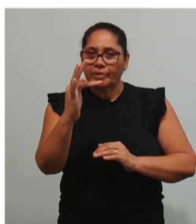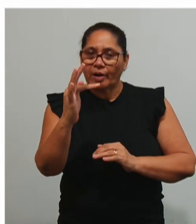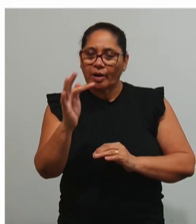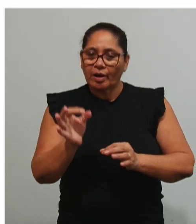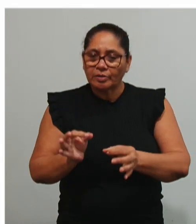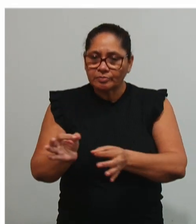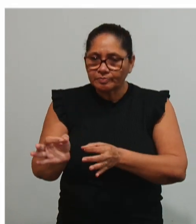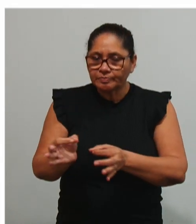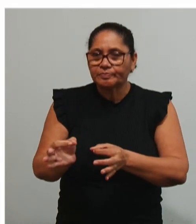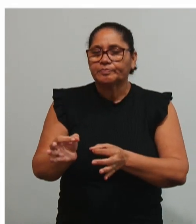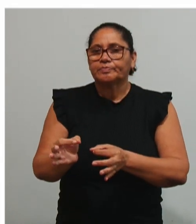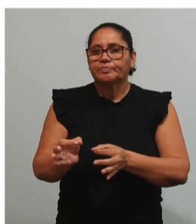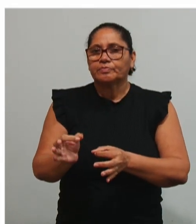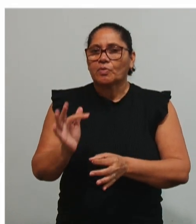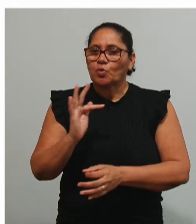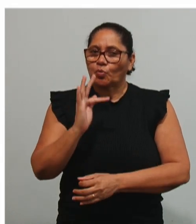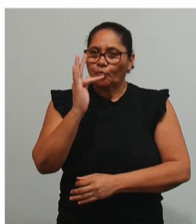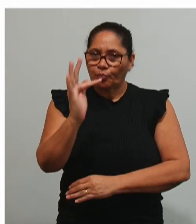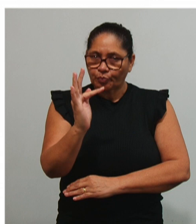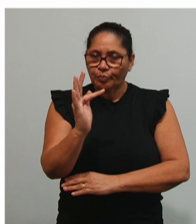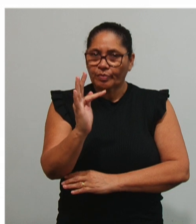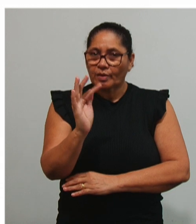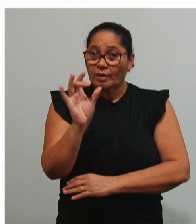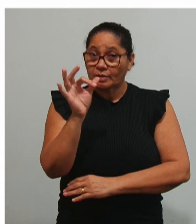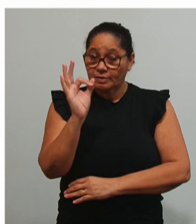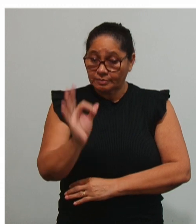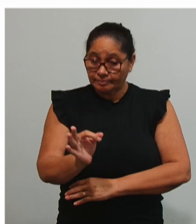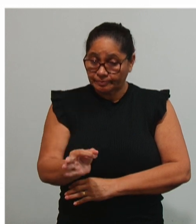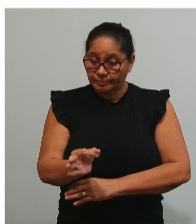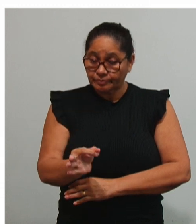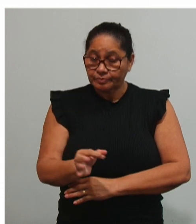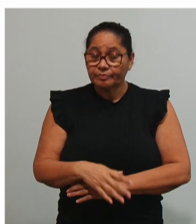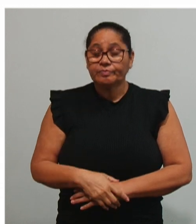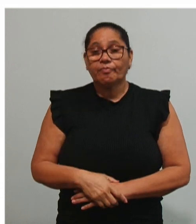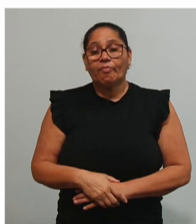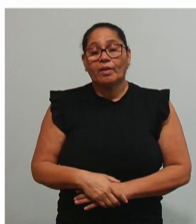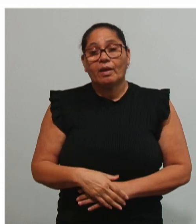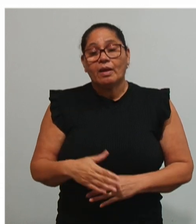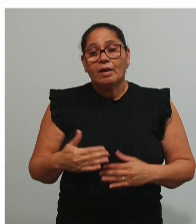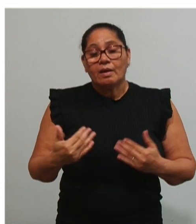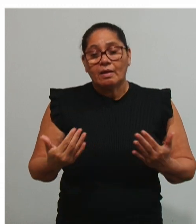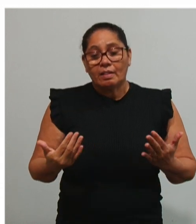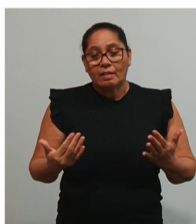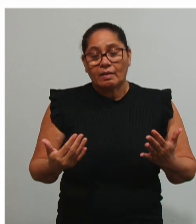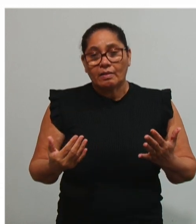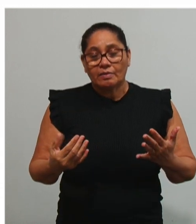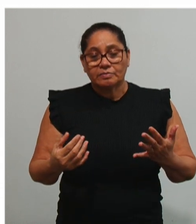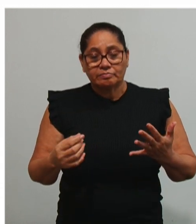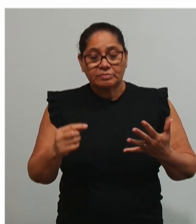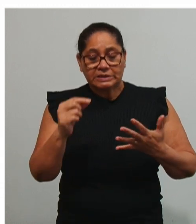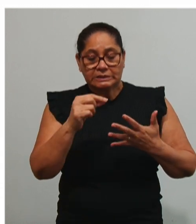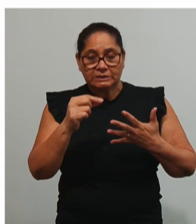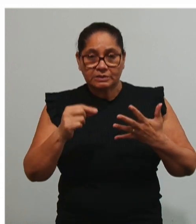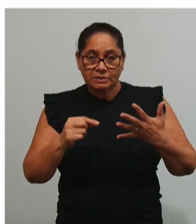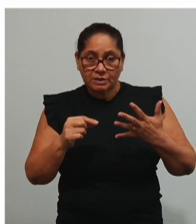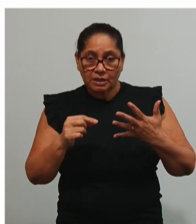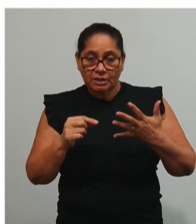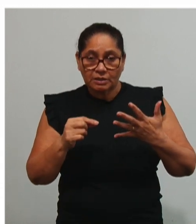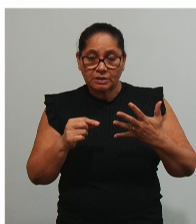planejamento como procedimento formal, tá certo? Então, essa ênfase na